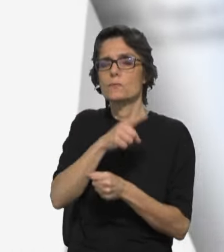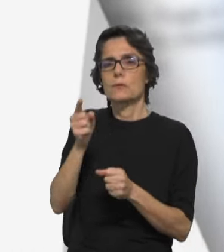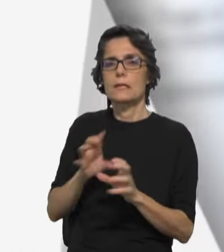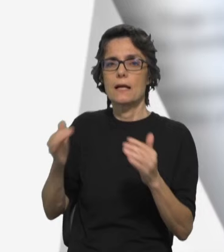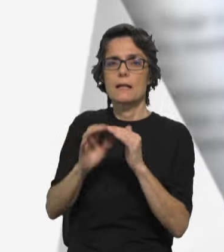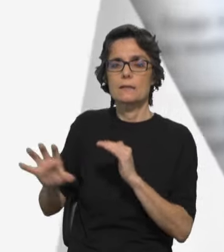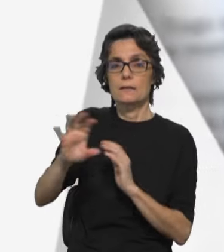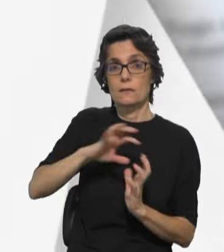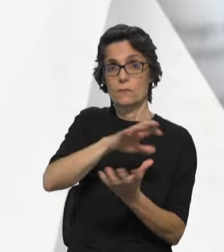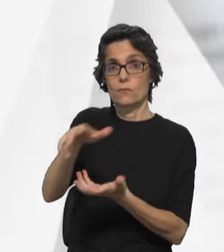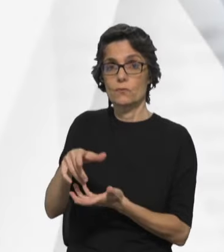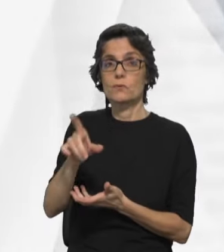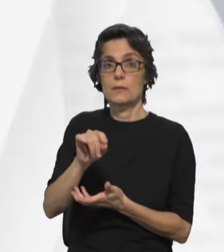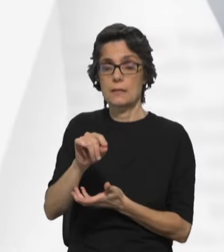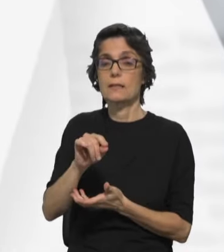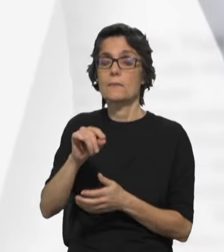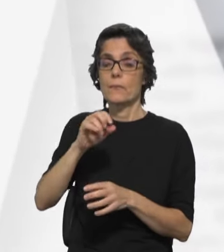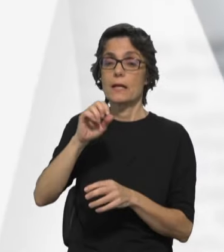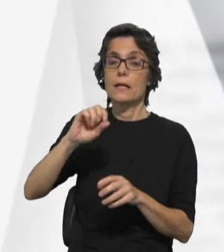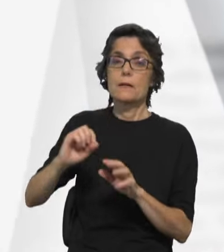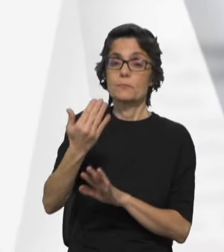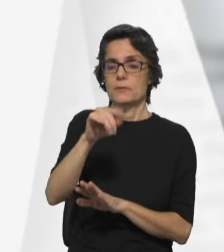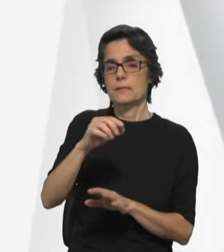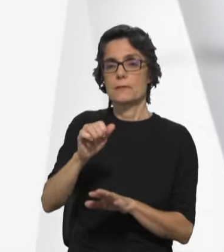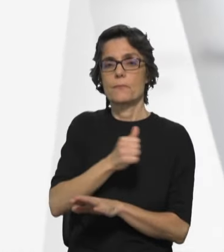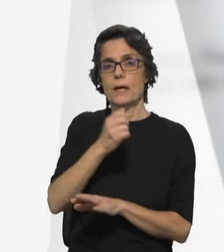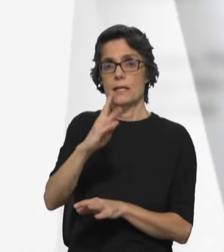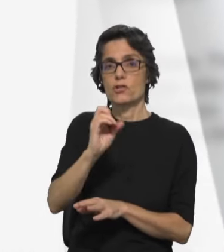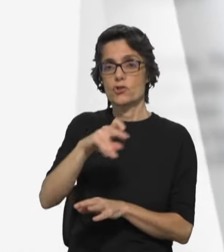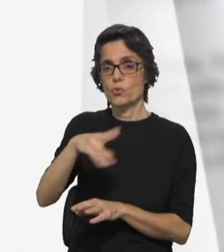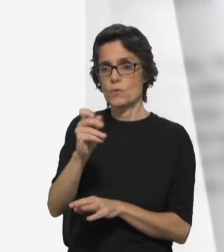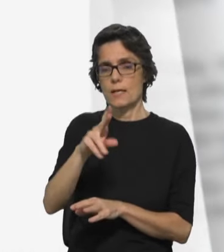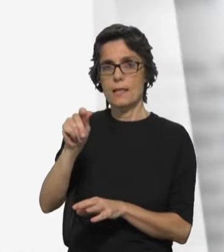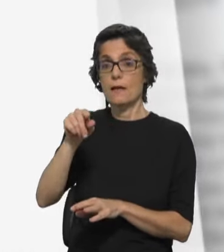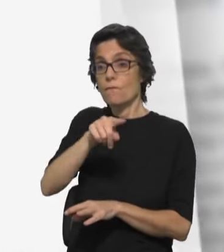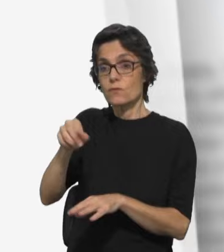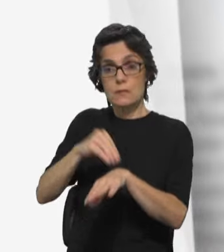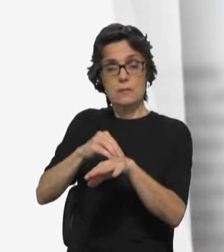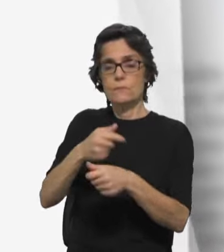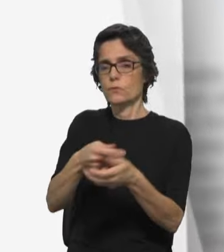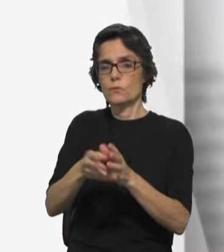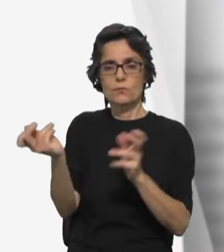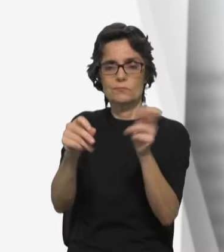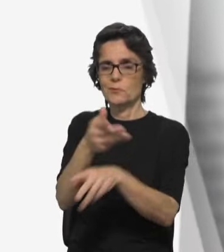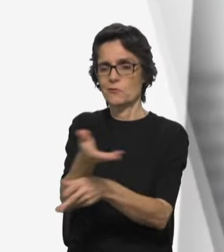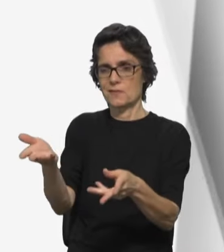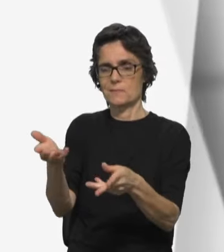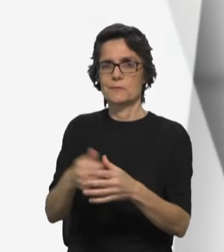nações, começando por Jerusalém. Vós sois as testemunhas de todas estas